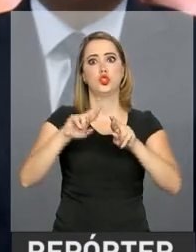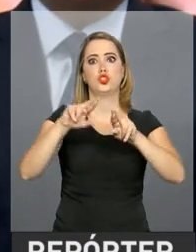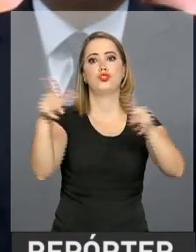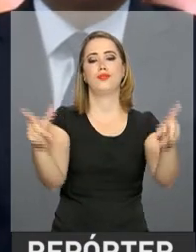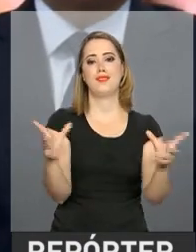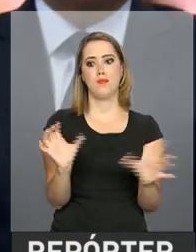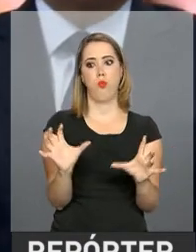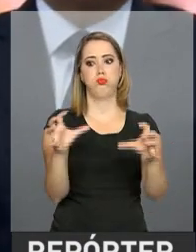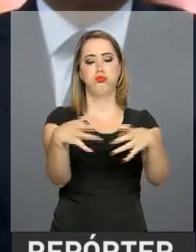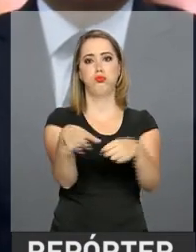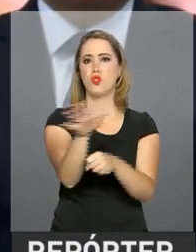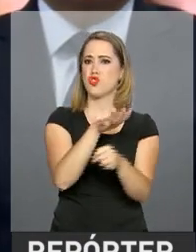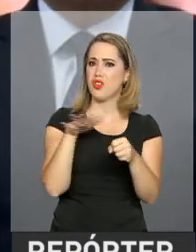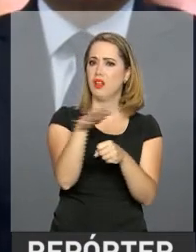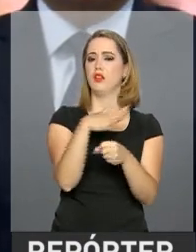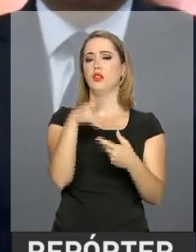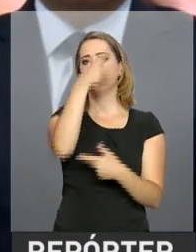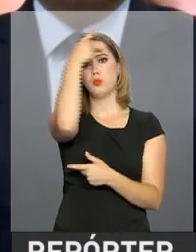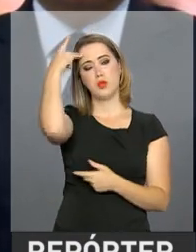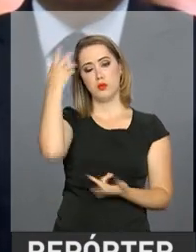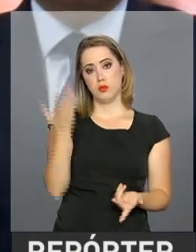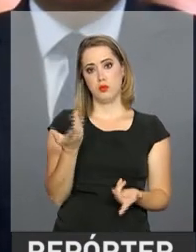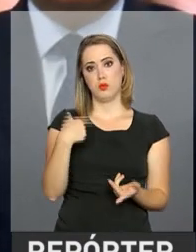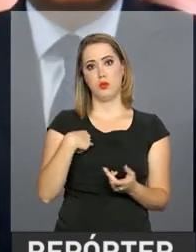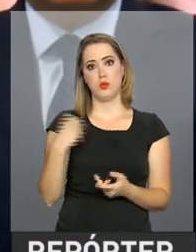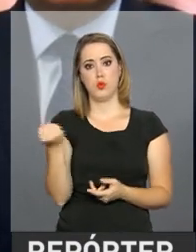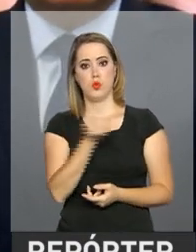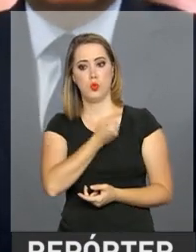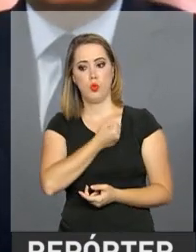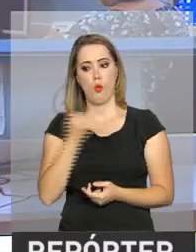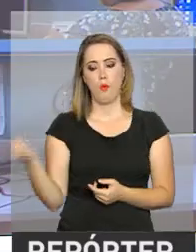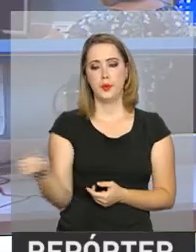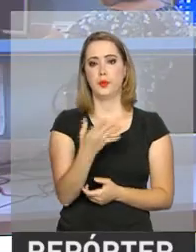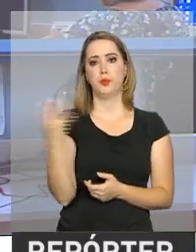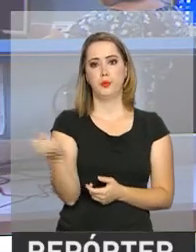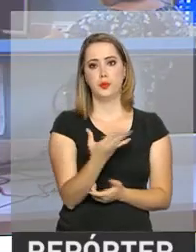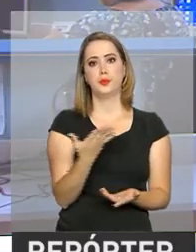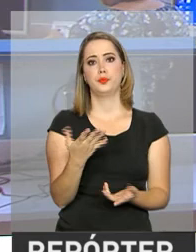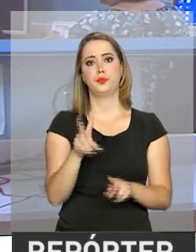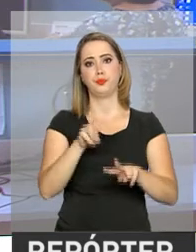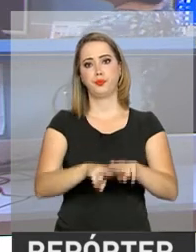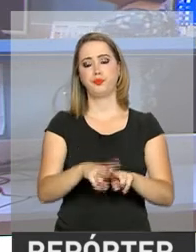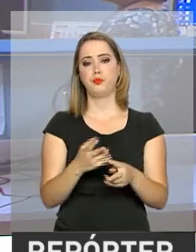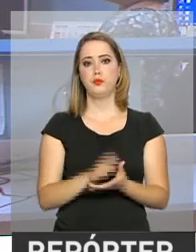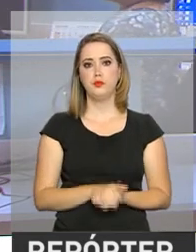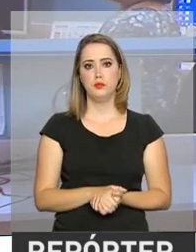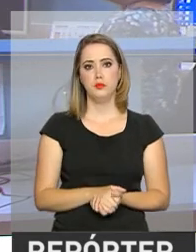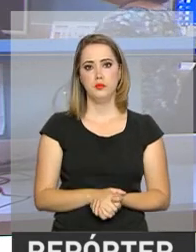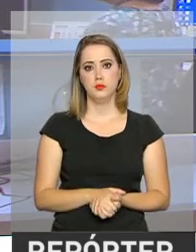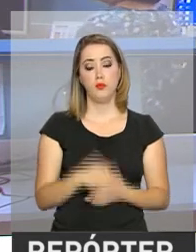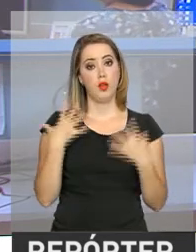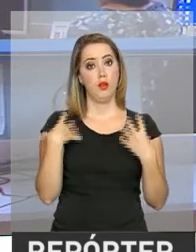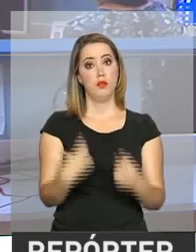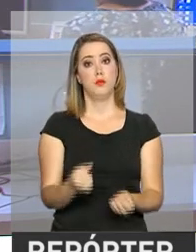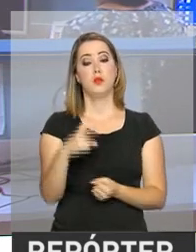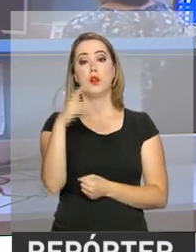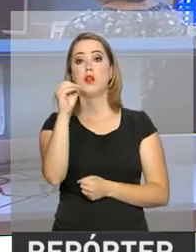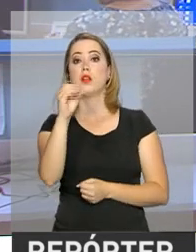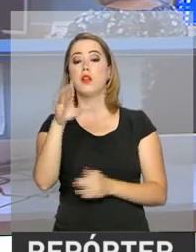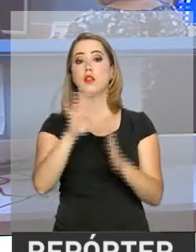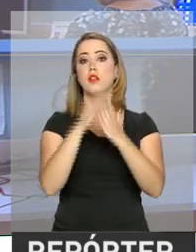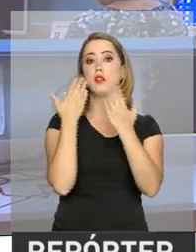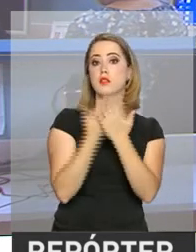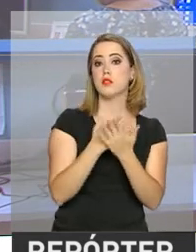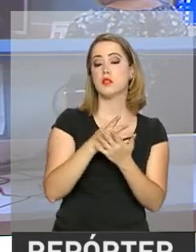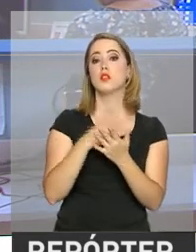todos os estados, em virtude do aumento do número de prisões. Falar de educação agora, mais de 500 escolas